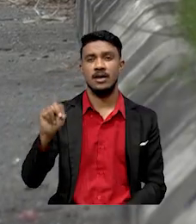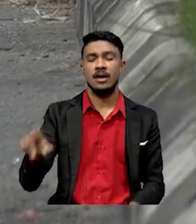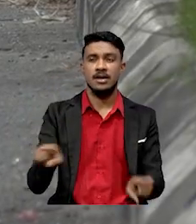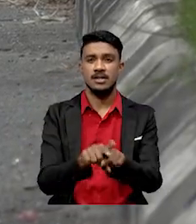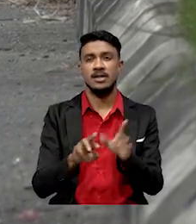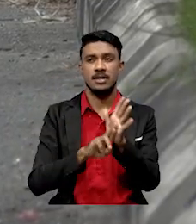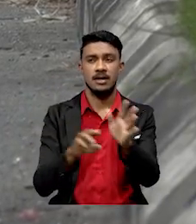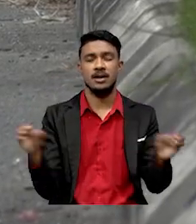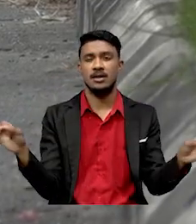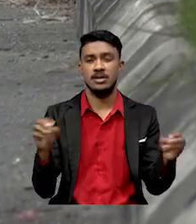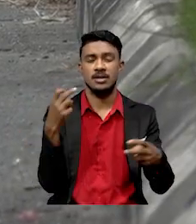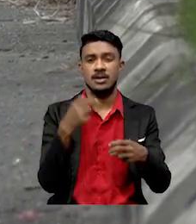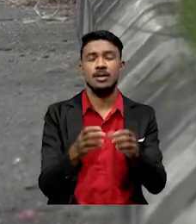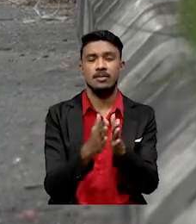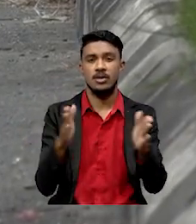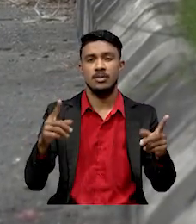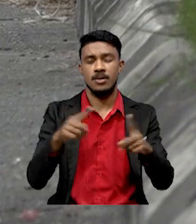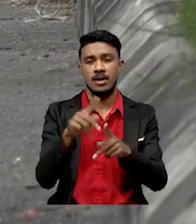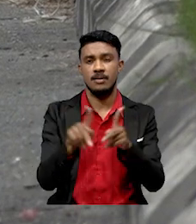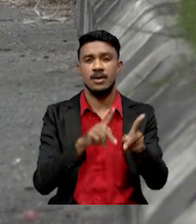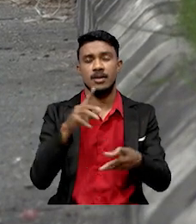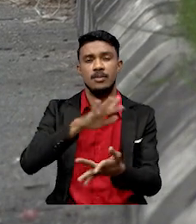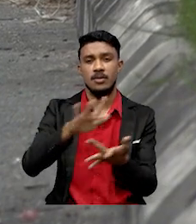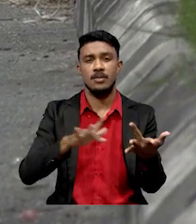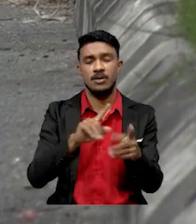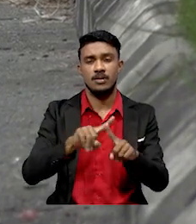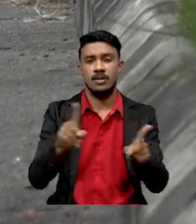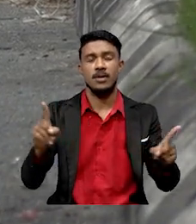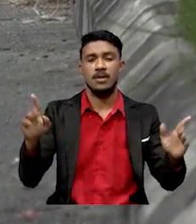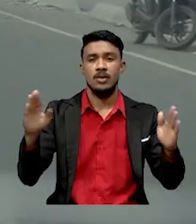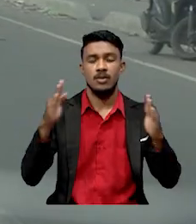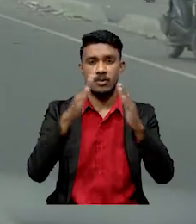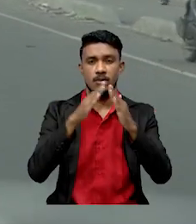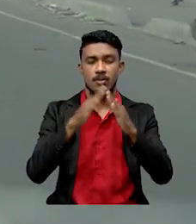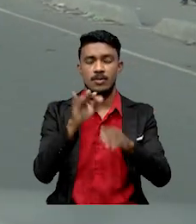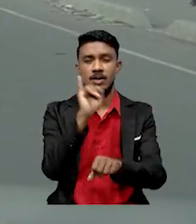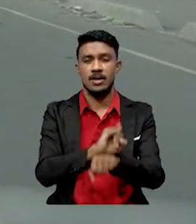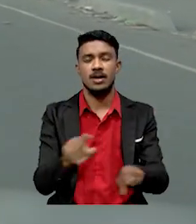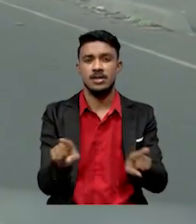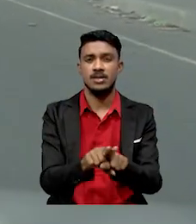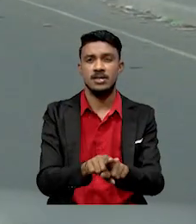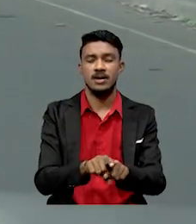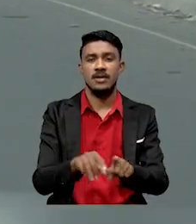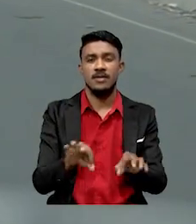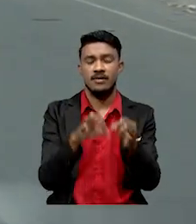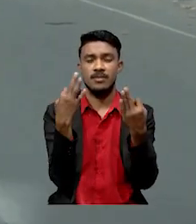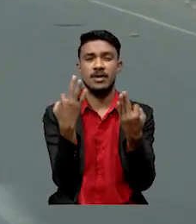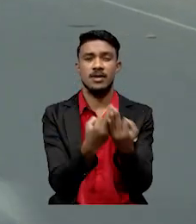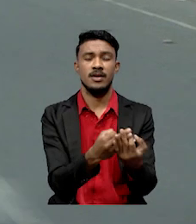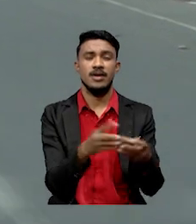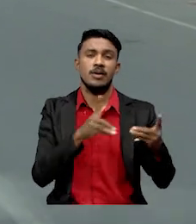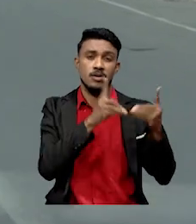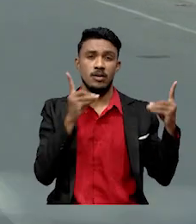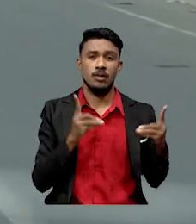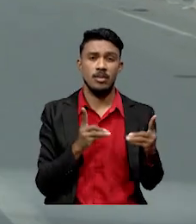lá sai obstáculo bot ba emani movimento. Mas bem uma creda a reação, né? No dar sinal do homem família nian, ba matibian, e